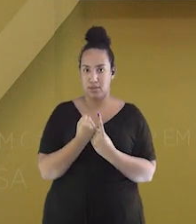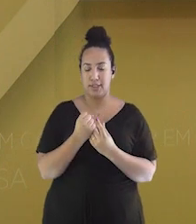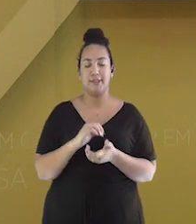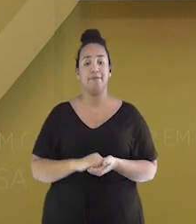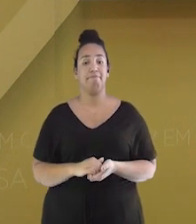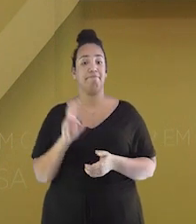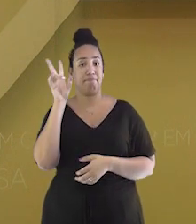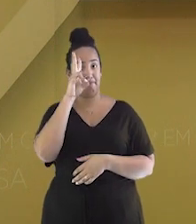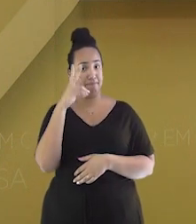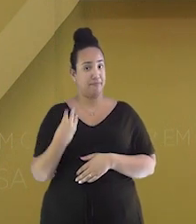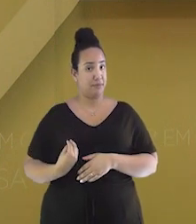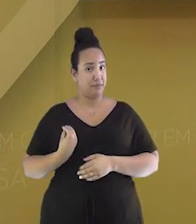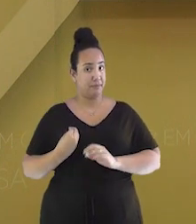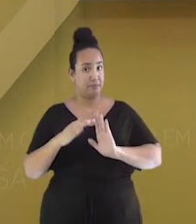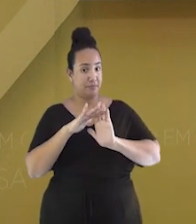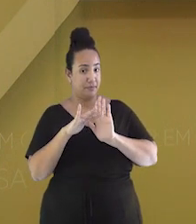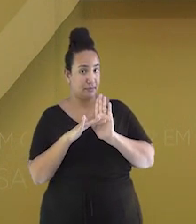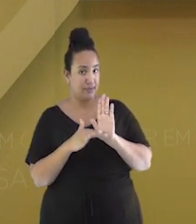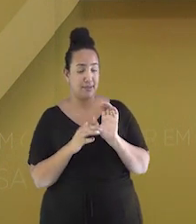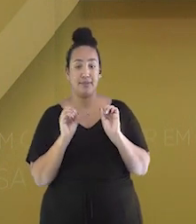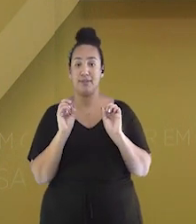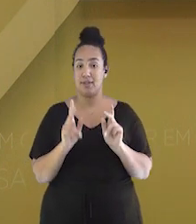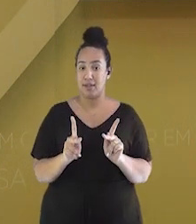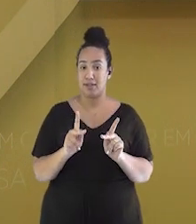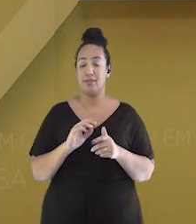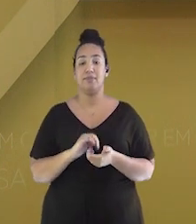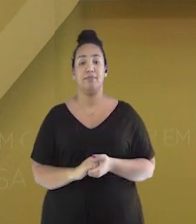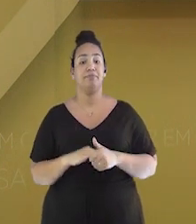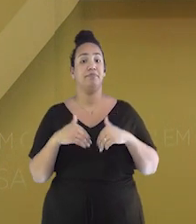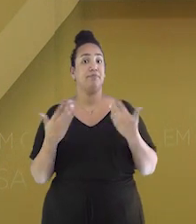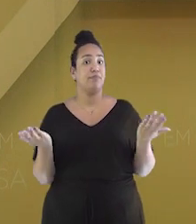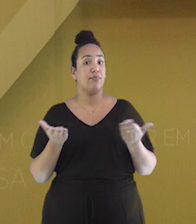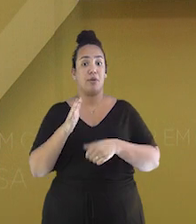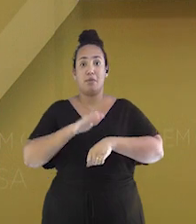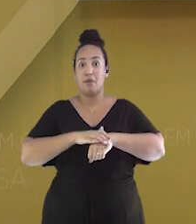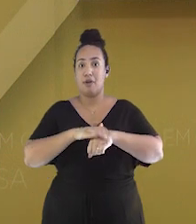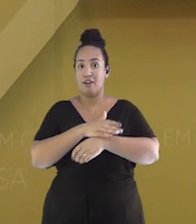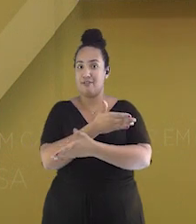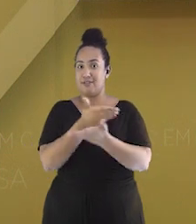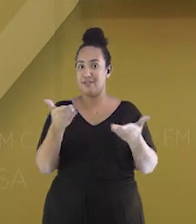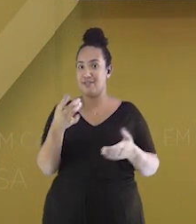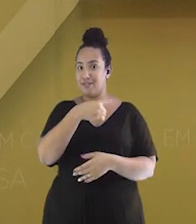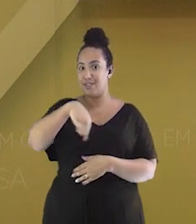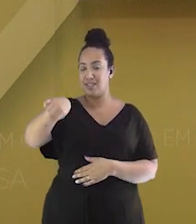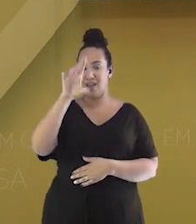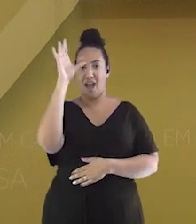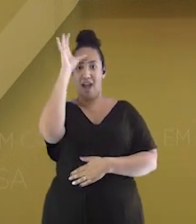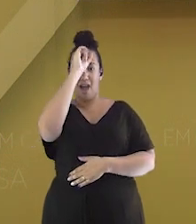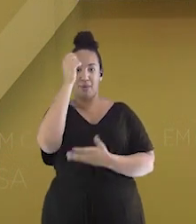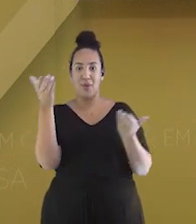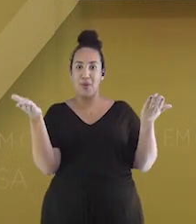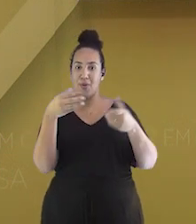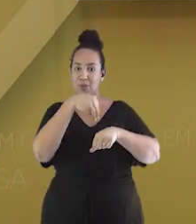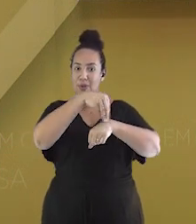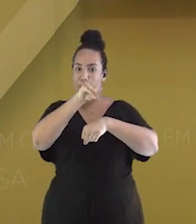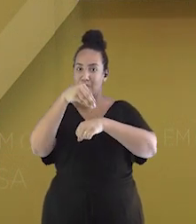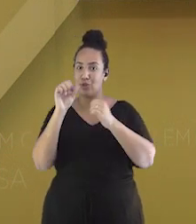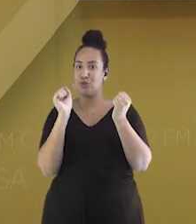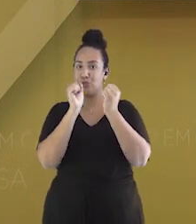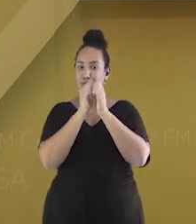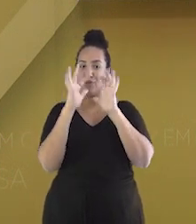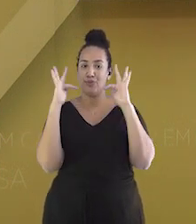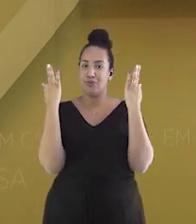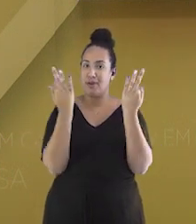registrar a sua presença nessa aula. Combinado? Agora é com você. Compartilhe tudo o que você aprendeu nessa aula com a sua família